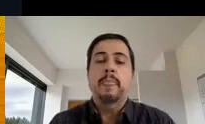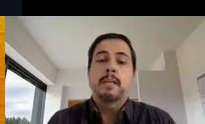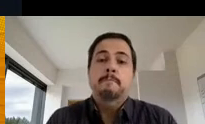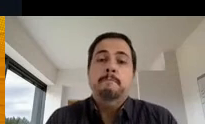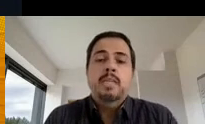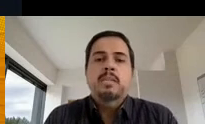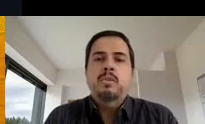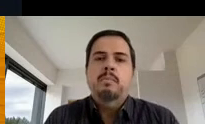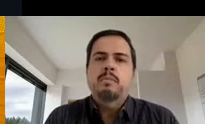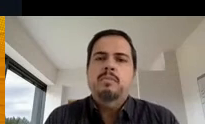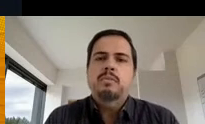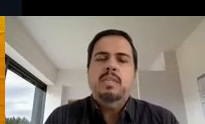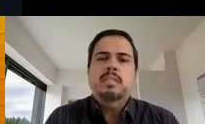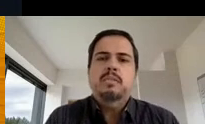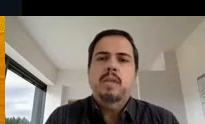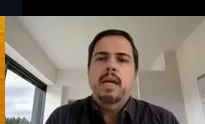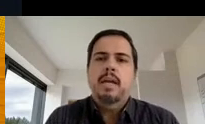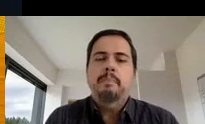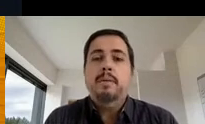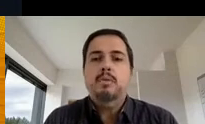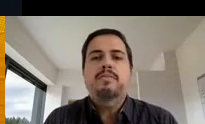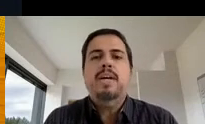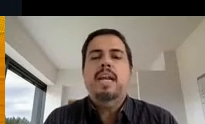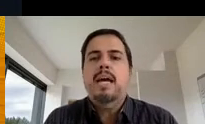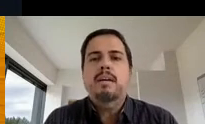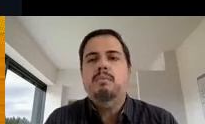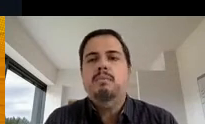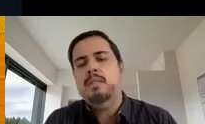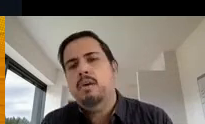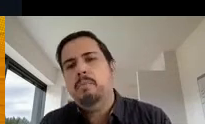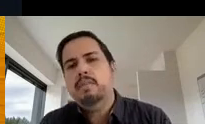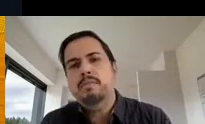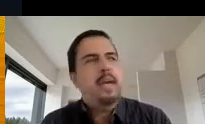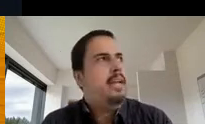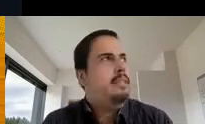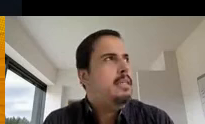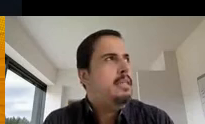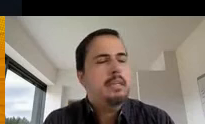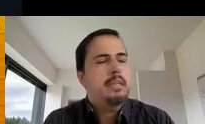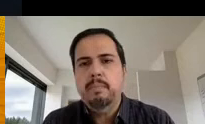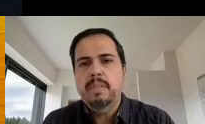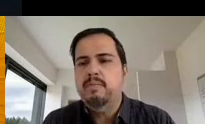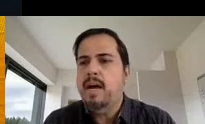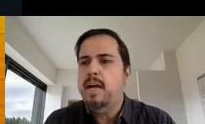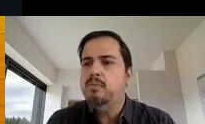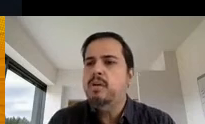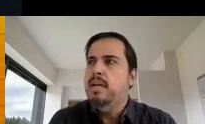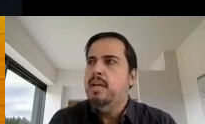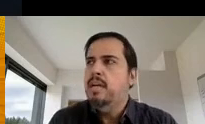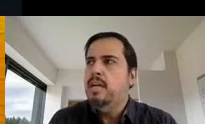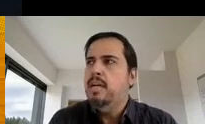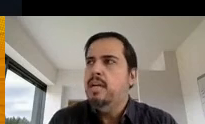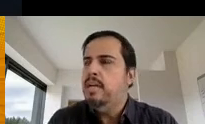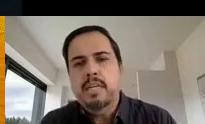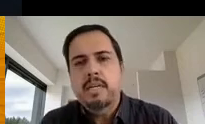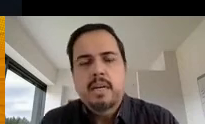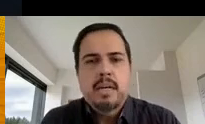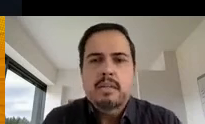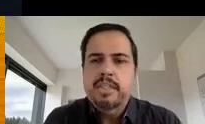umas fotos dos produtos. Isso é muito esquisito, né? A pessoa vai lá num hotel, passa férias, entra no